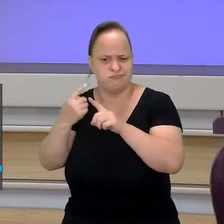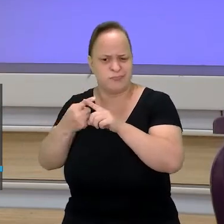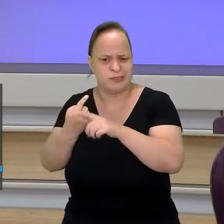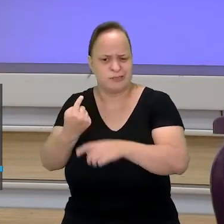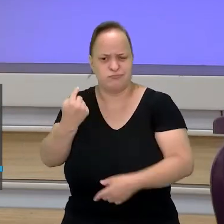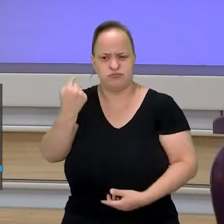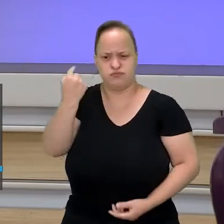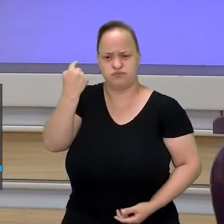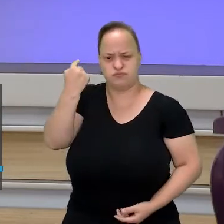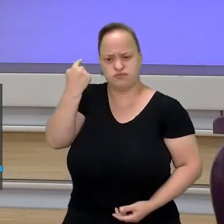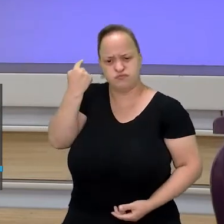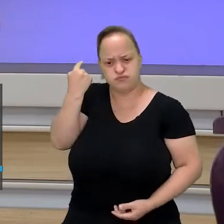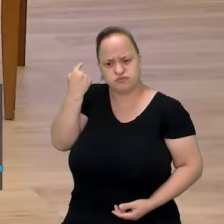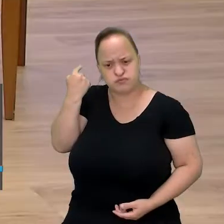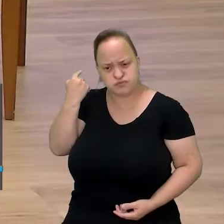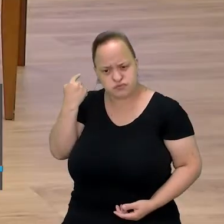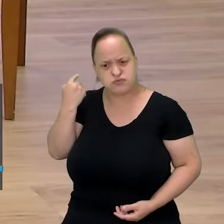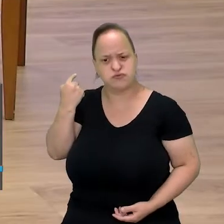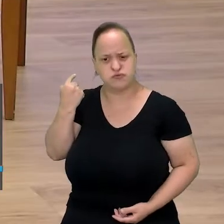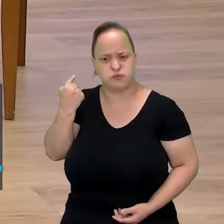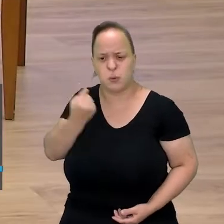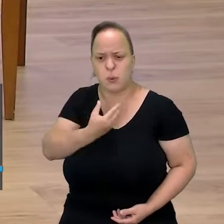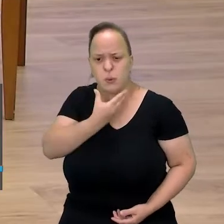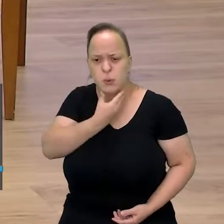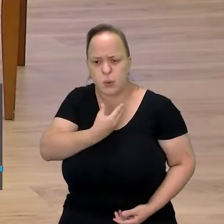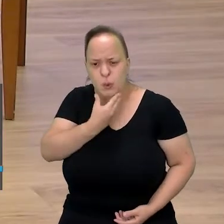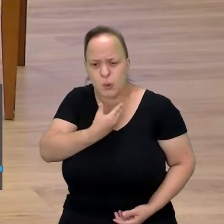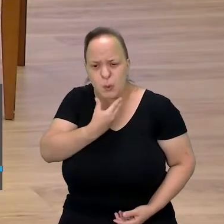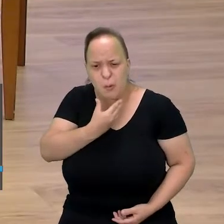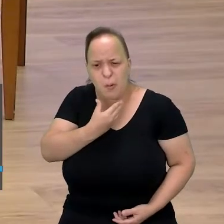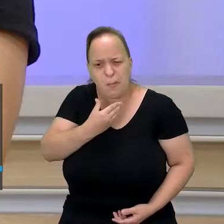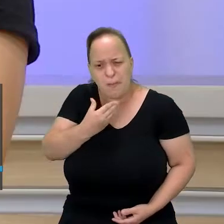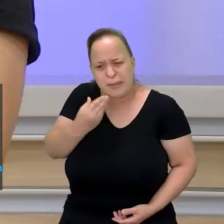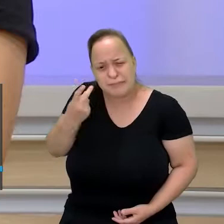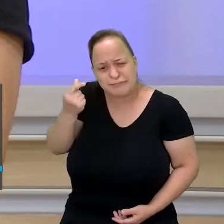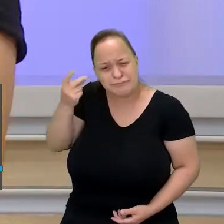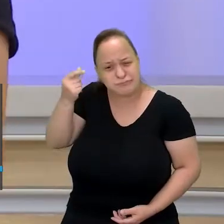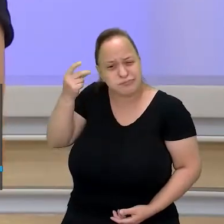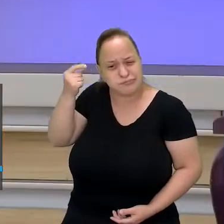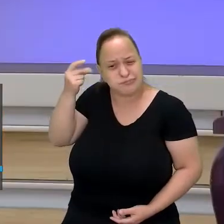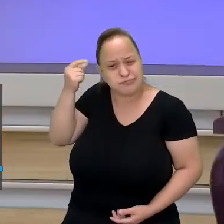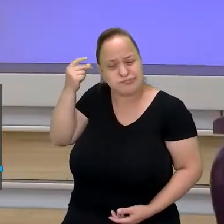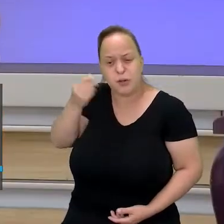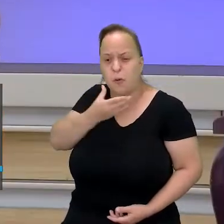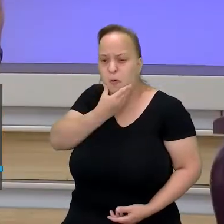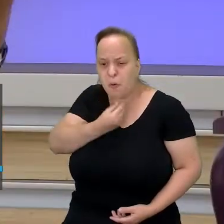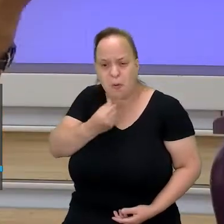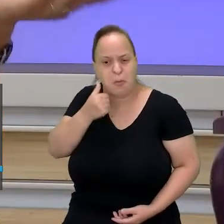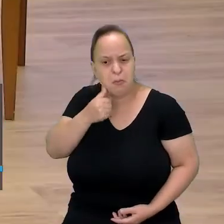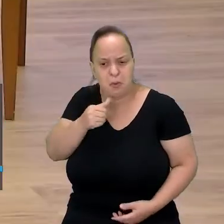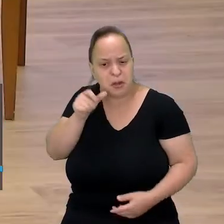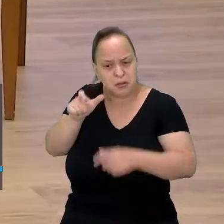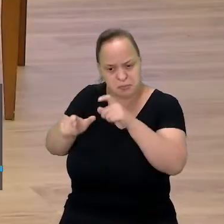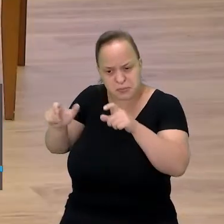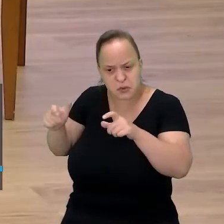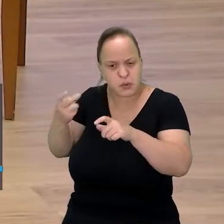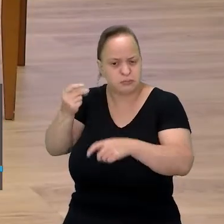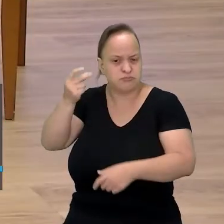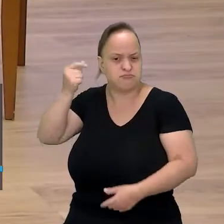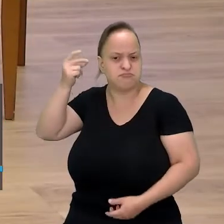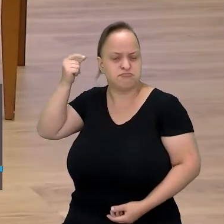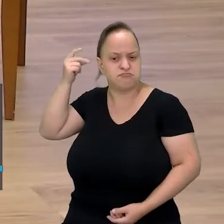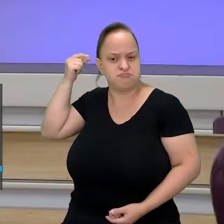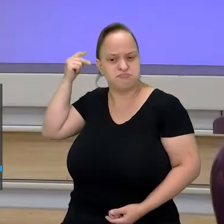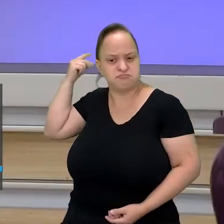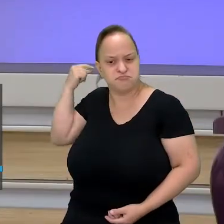lá, se a gente for falar da época do homem primitivo, acho que posso falar assim, né? Então, sim, o homem primitivo, ele comia carne crua, certo? Porque é